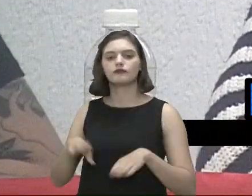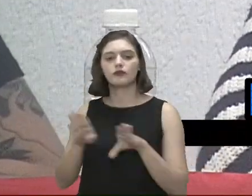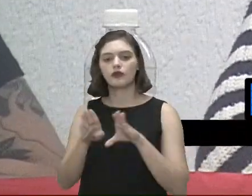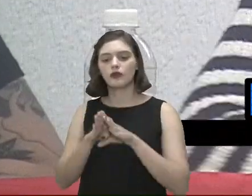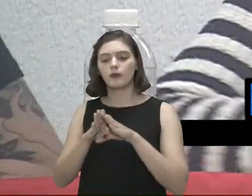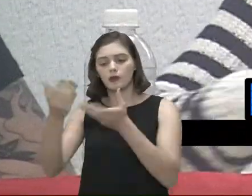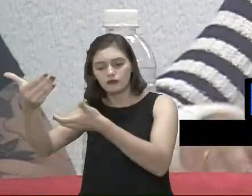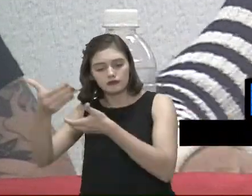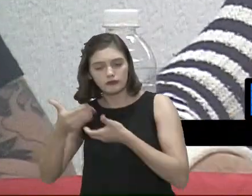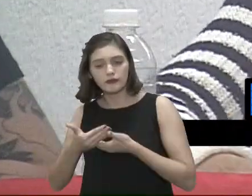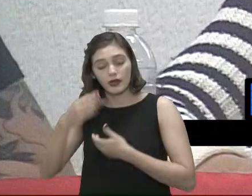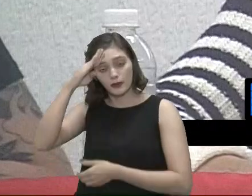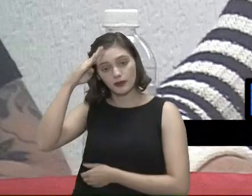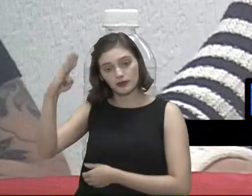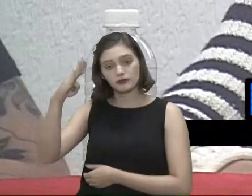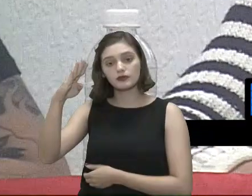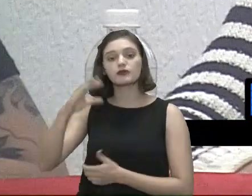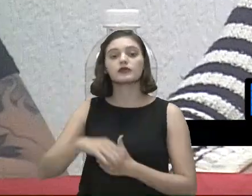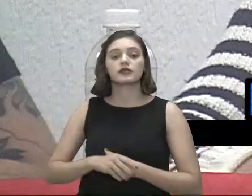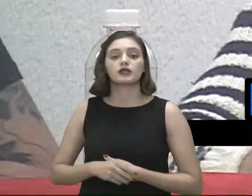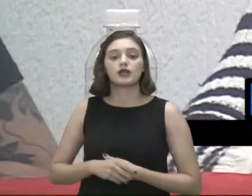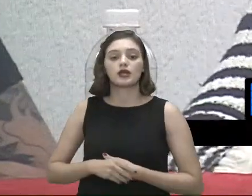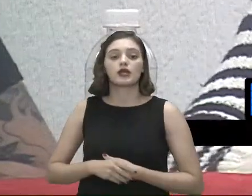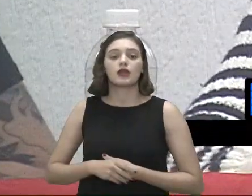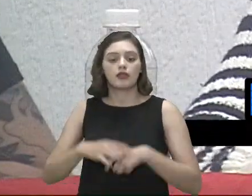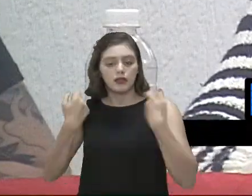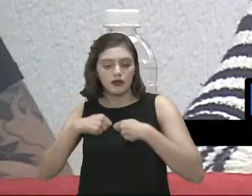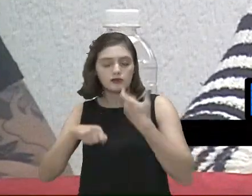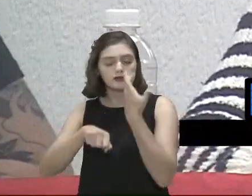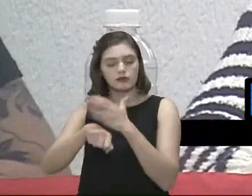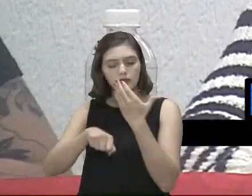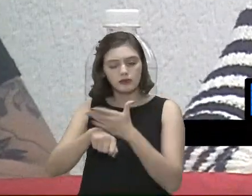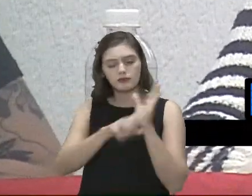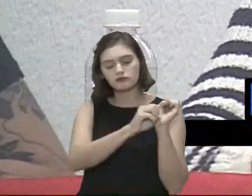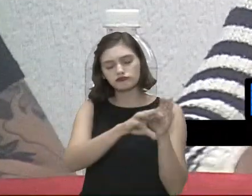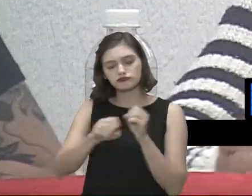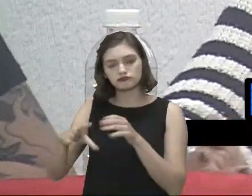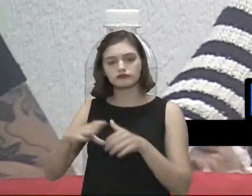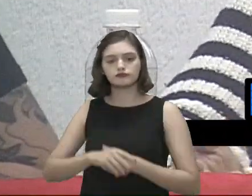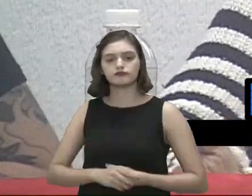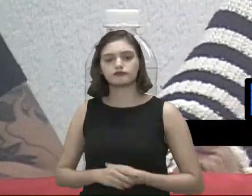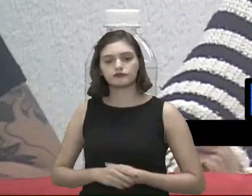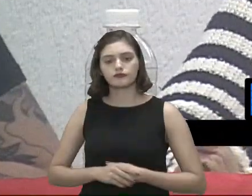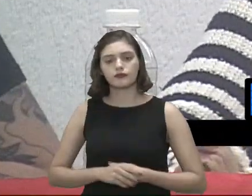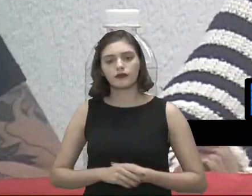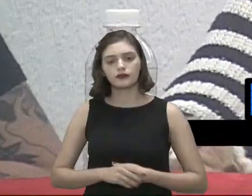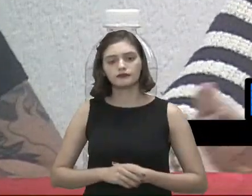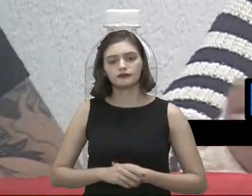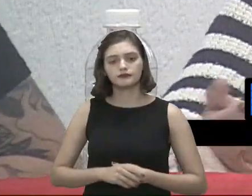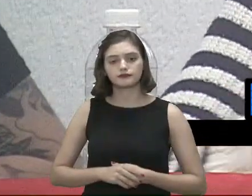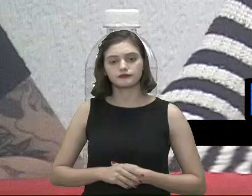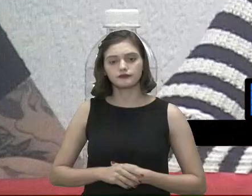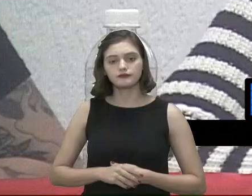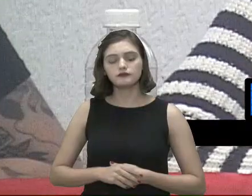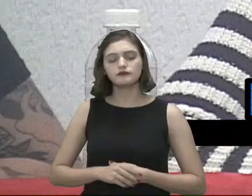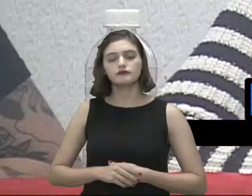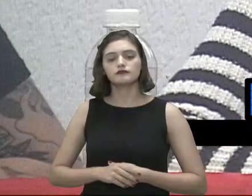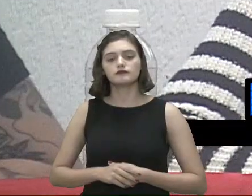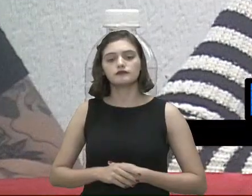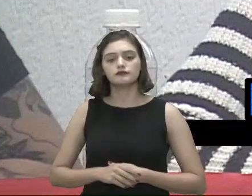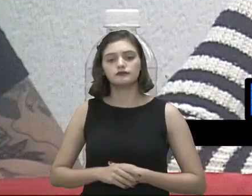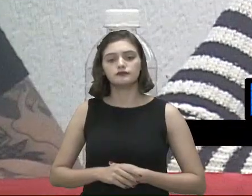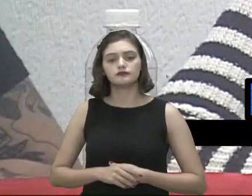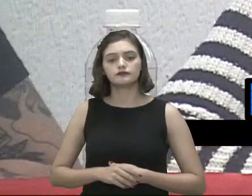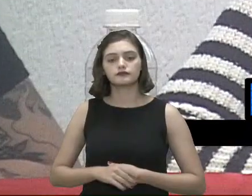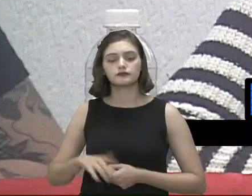de acolhimento e, principalmente, a questão da necessidade da capacitação. Uma delas foi, dentro disso, a gente foi